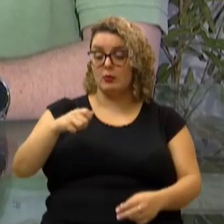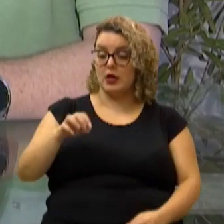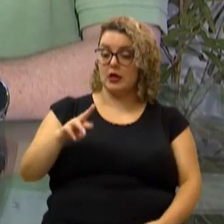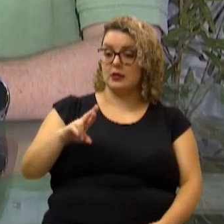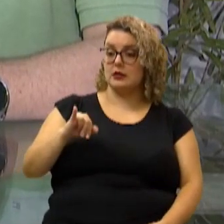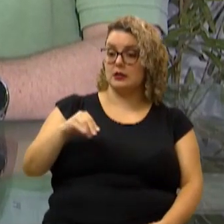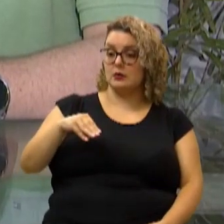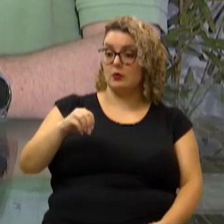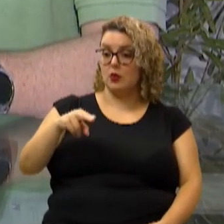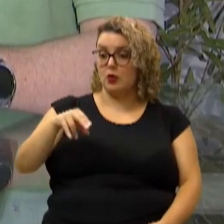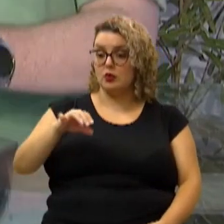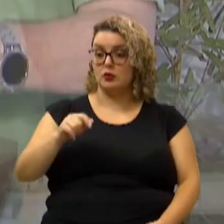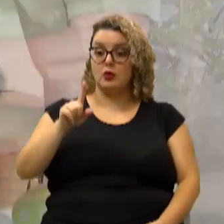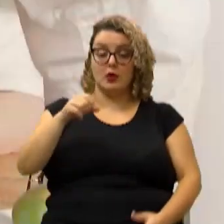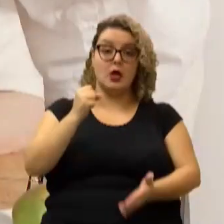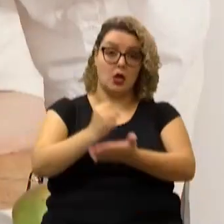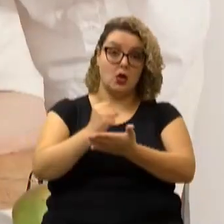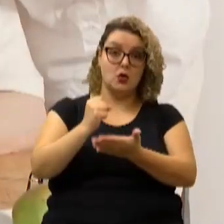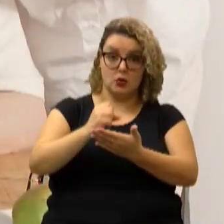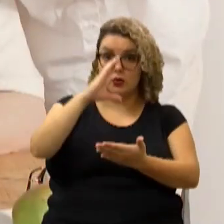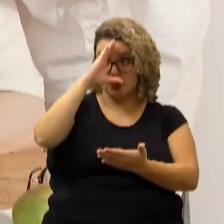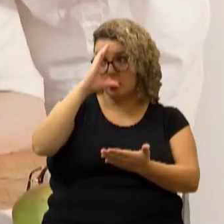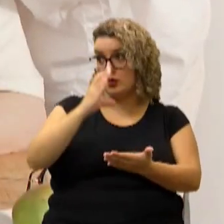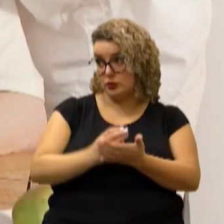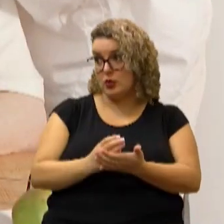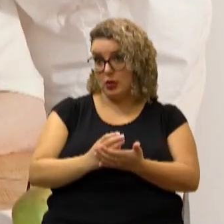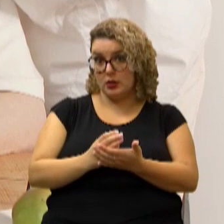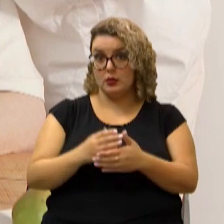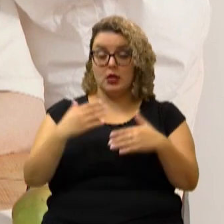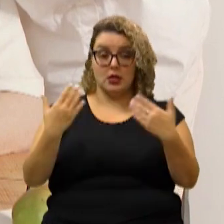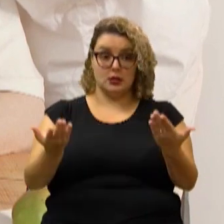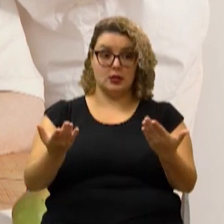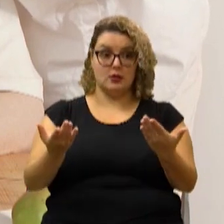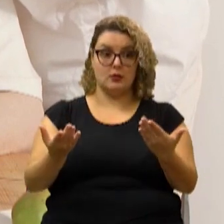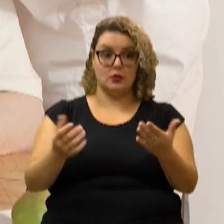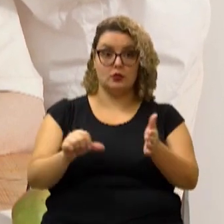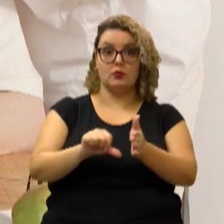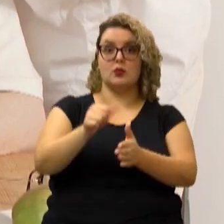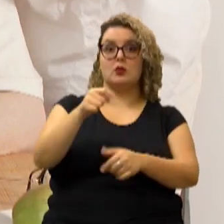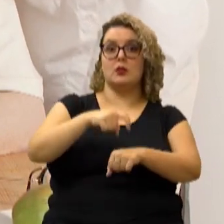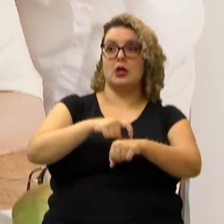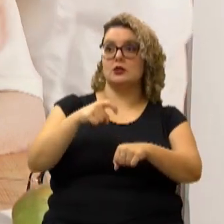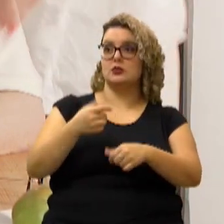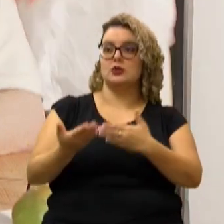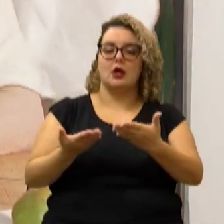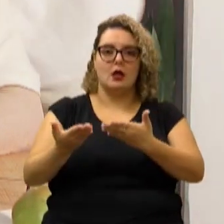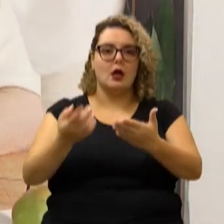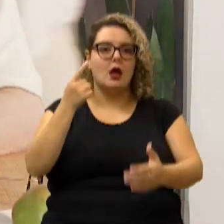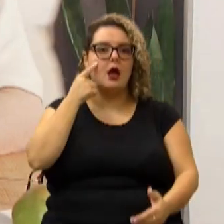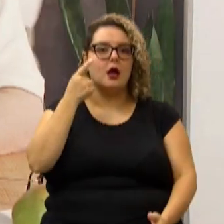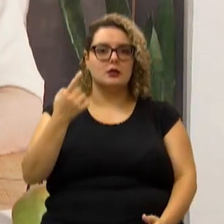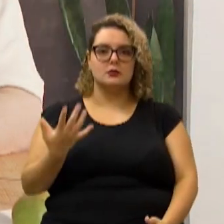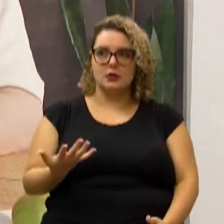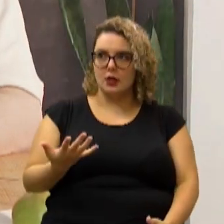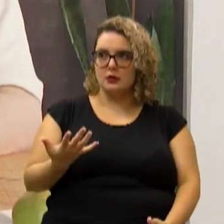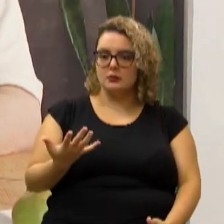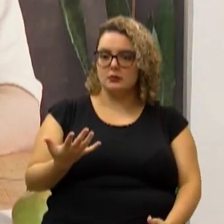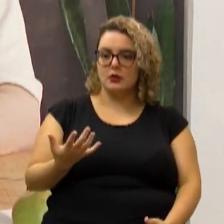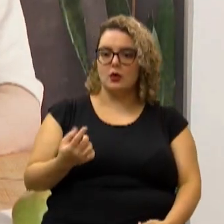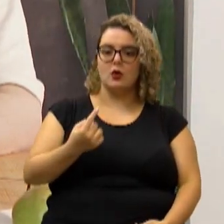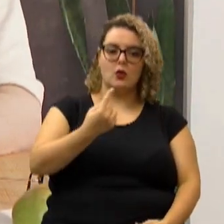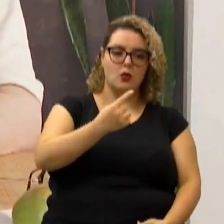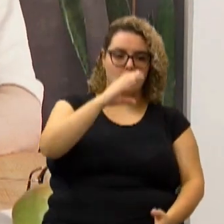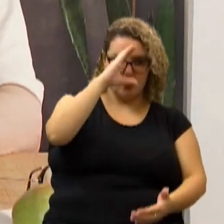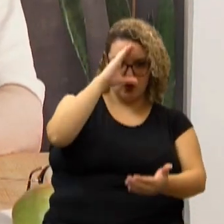matrimonial é um contrato de confiança então vamos num primeiro momento tratar a ideia de que